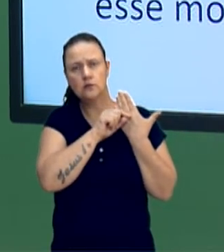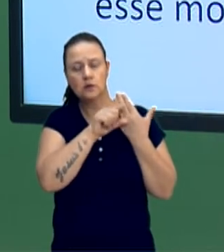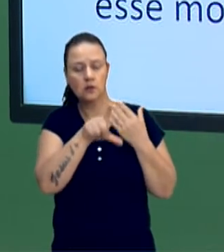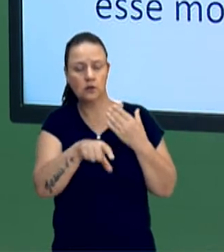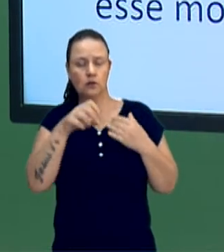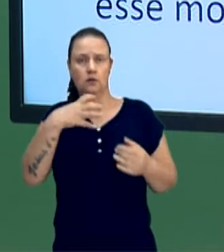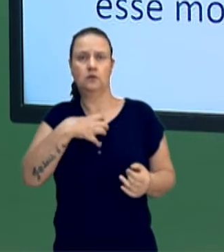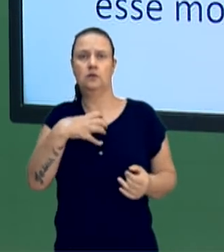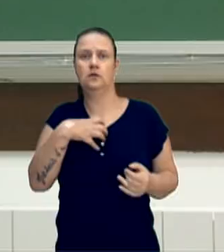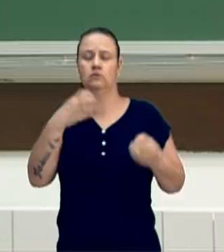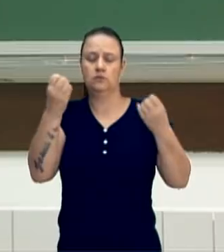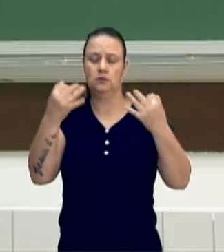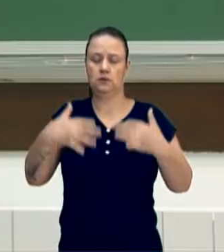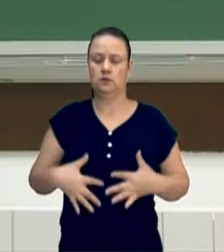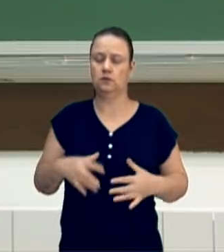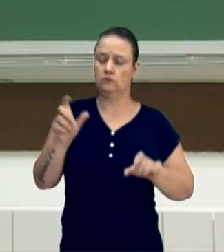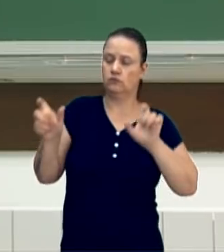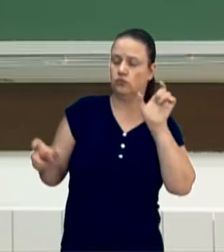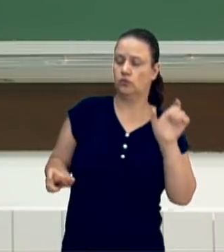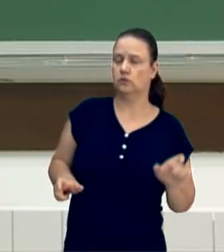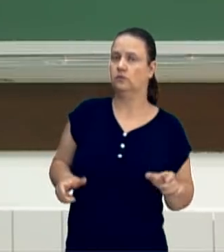para descrever seus personagens?